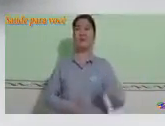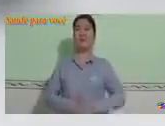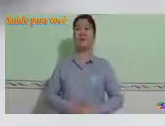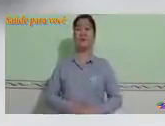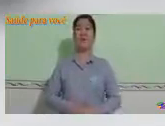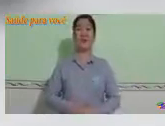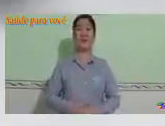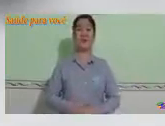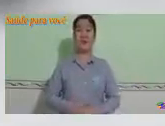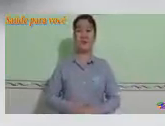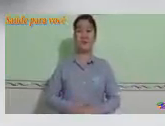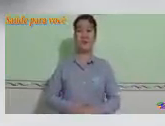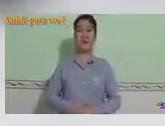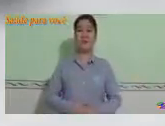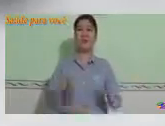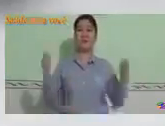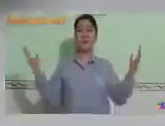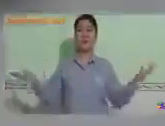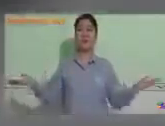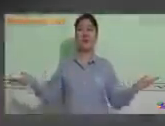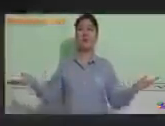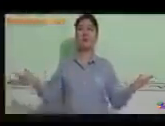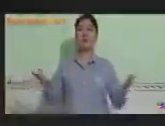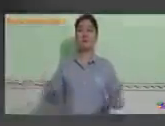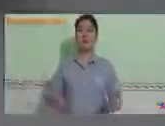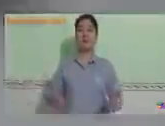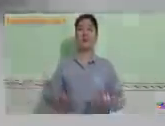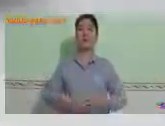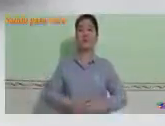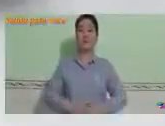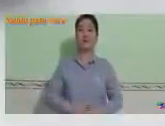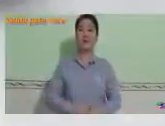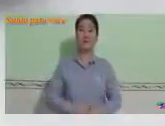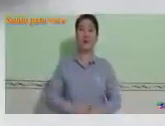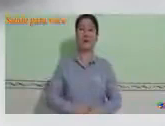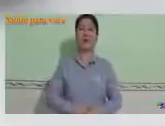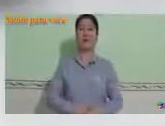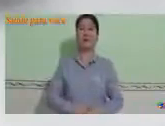essenciais, vírgula, gota a gota, vírgula, mexendo constantemente com os dedos.